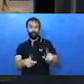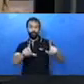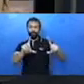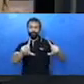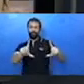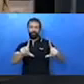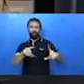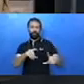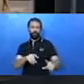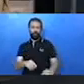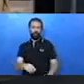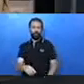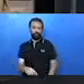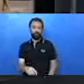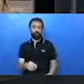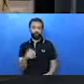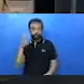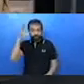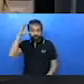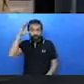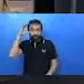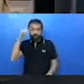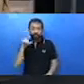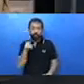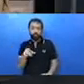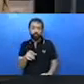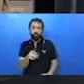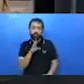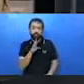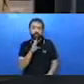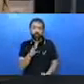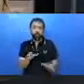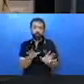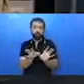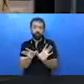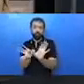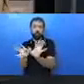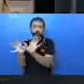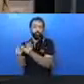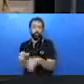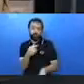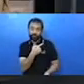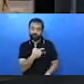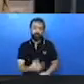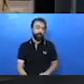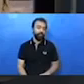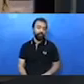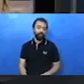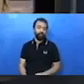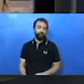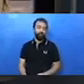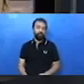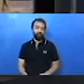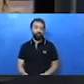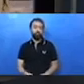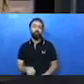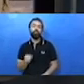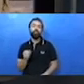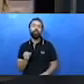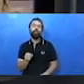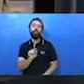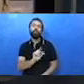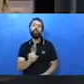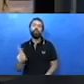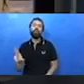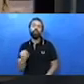imagem, né? Seja curioso. Você sabe que pássaro é esse? Você conhece? O que você